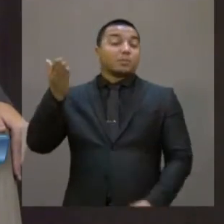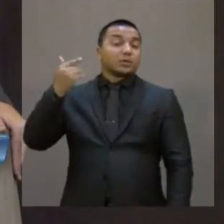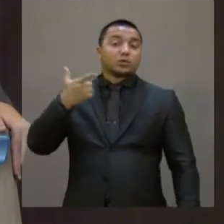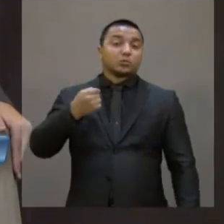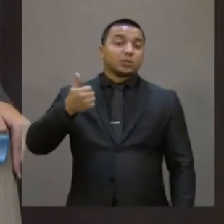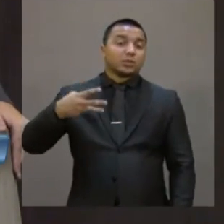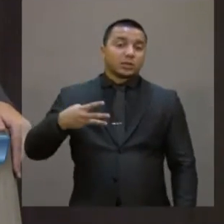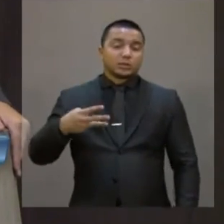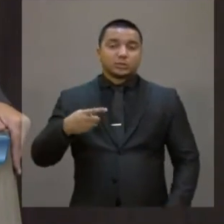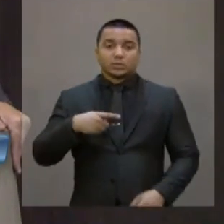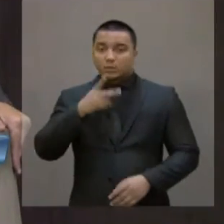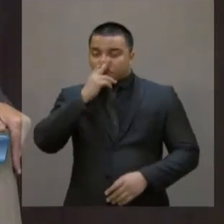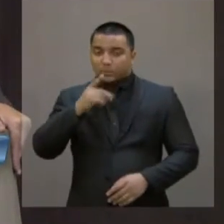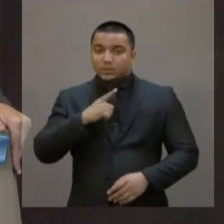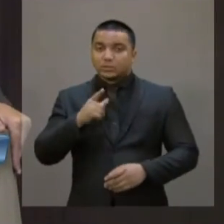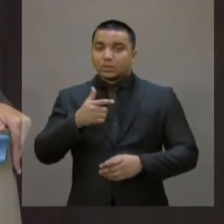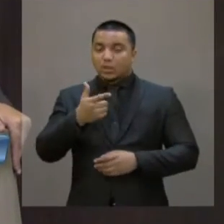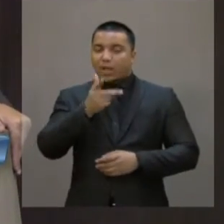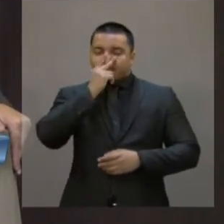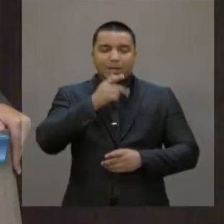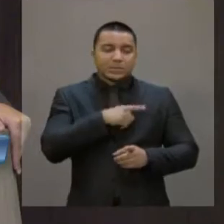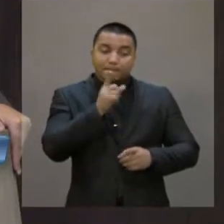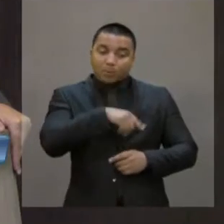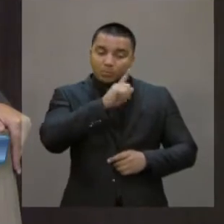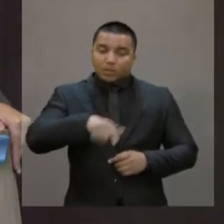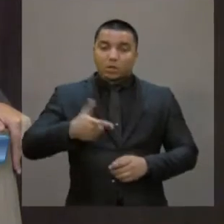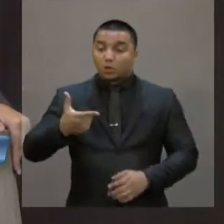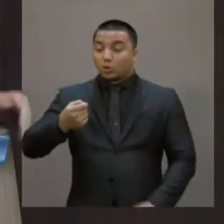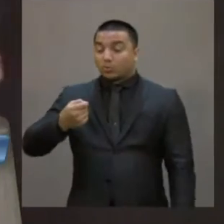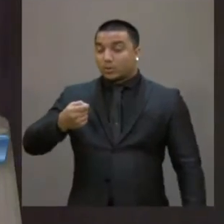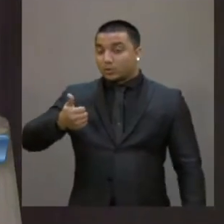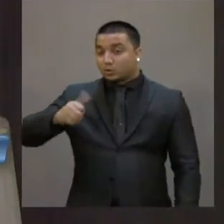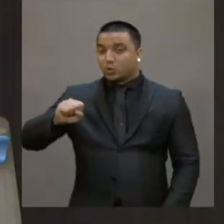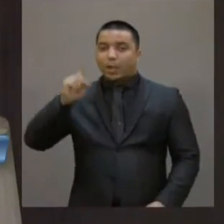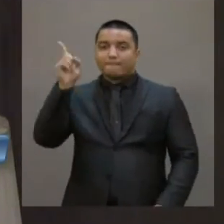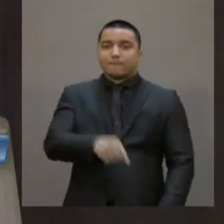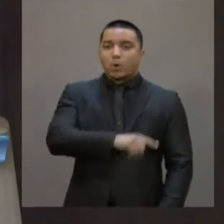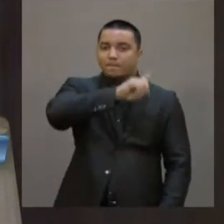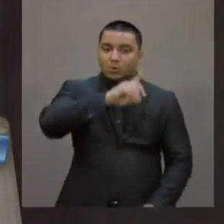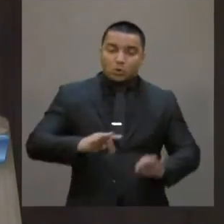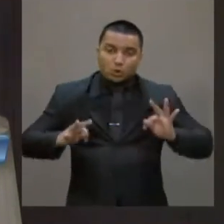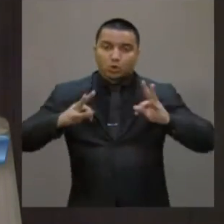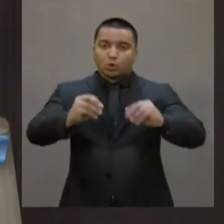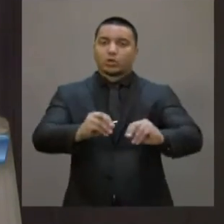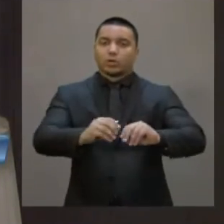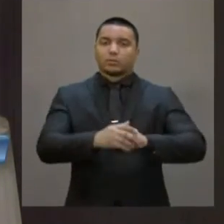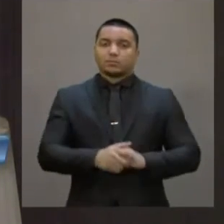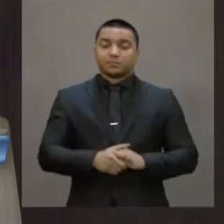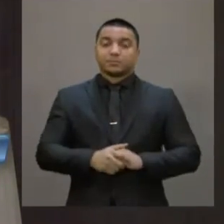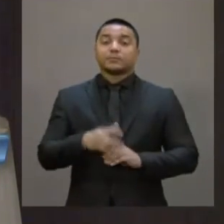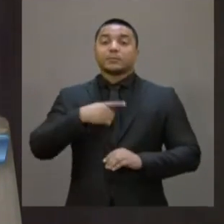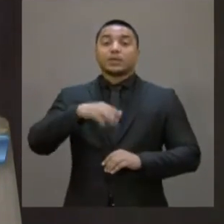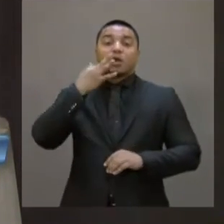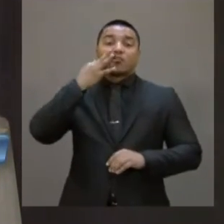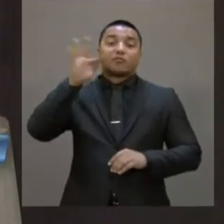em 2018 eles foram banidos da União Europeia. A França aplicou uma